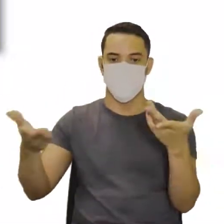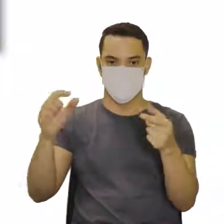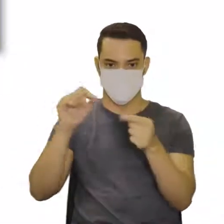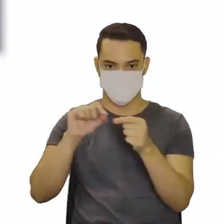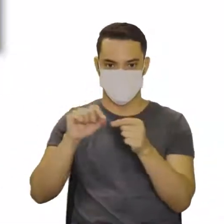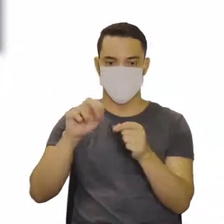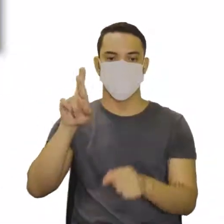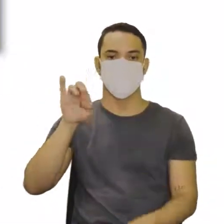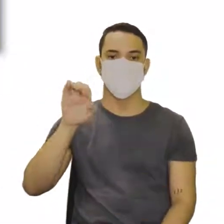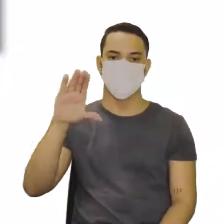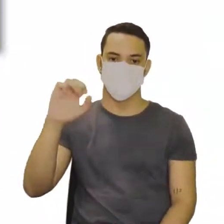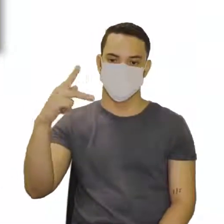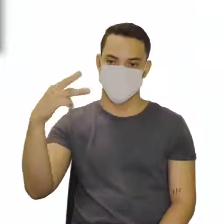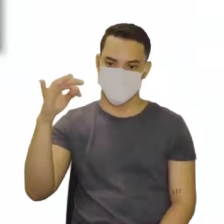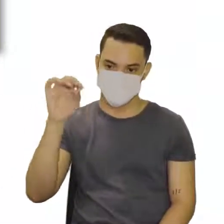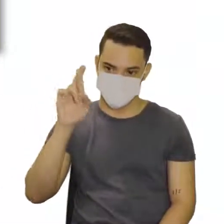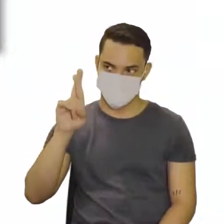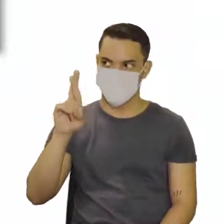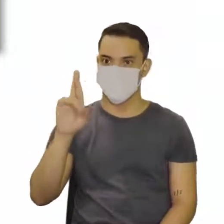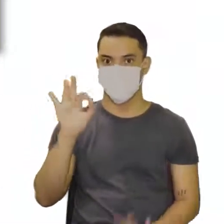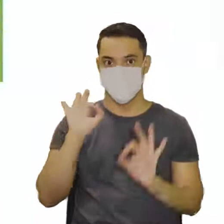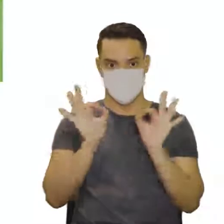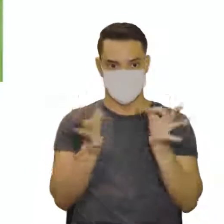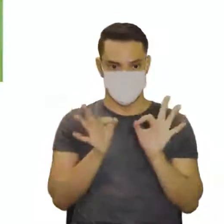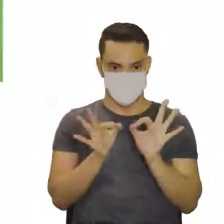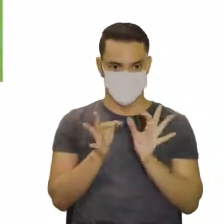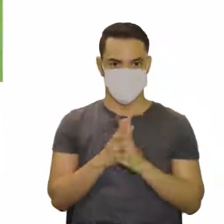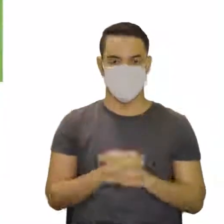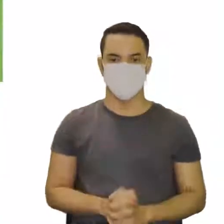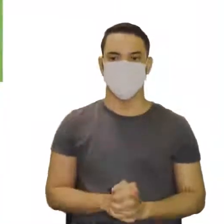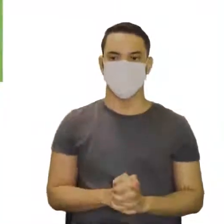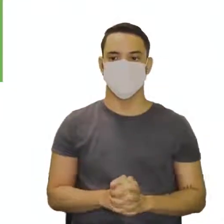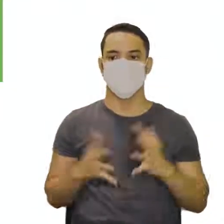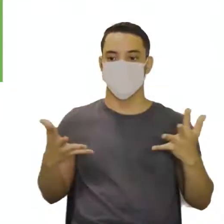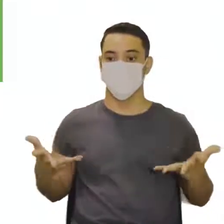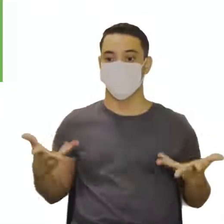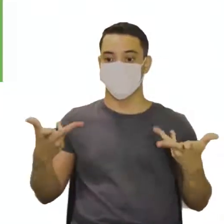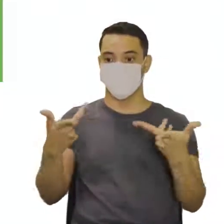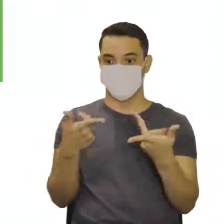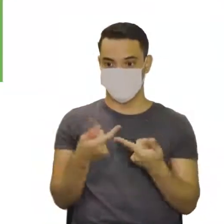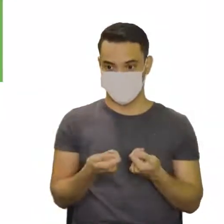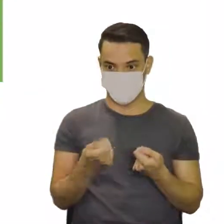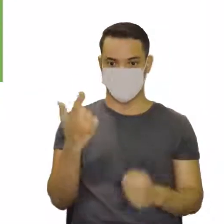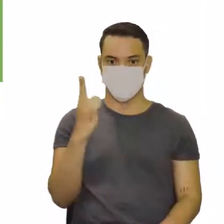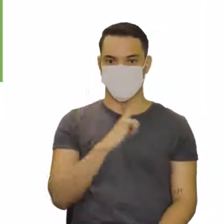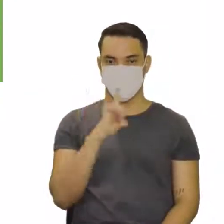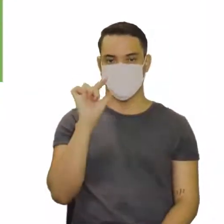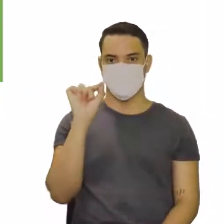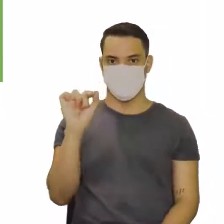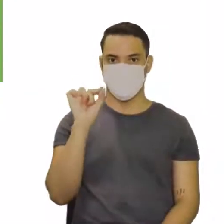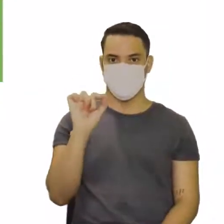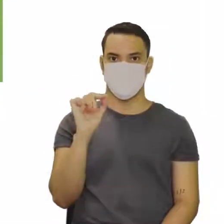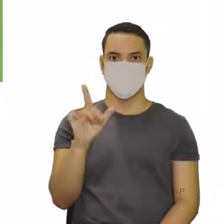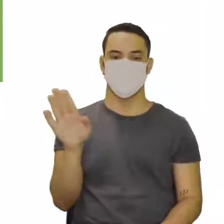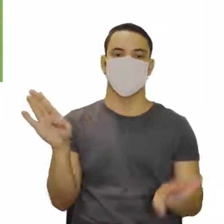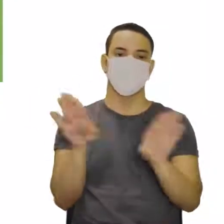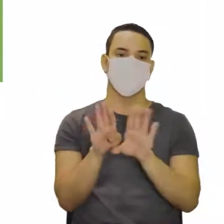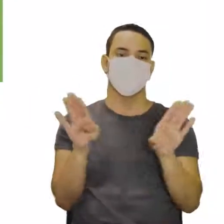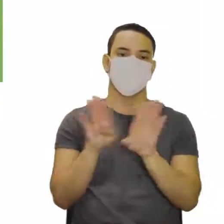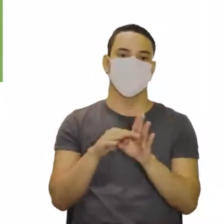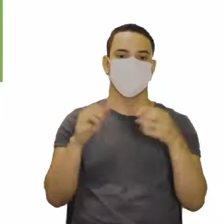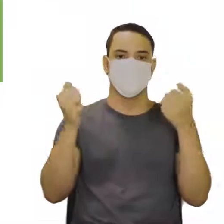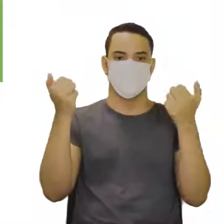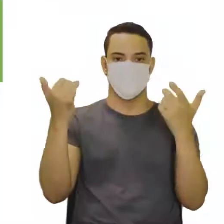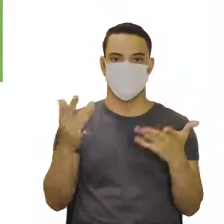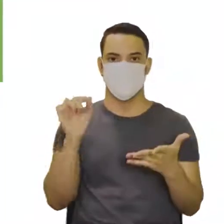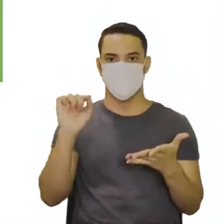para receptor elétrico. Tá bom, pessoal? E como habilidades, nós vamos ter também definir